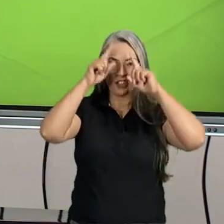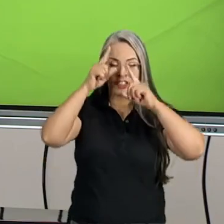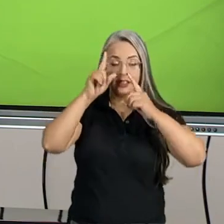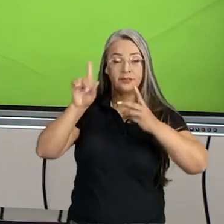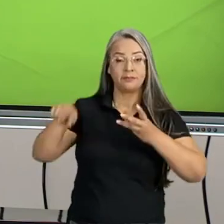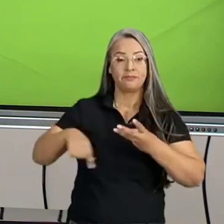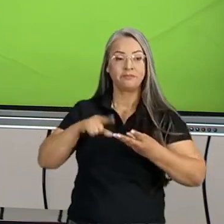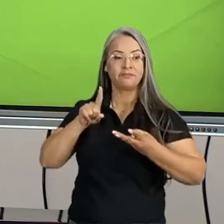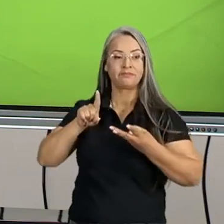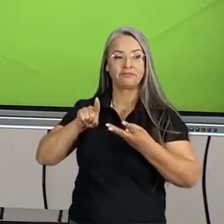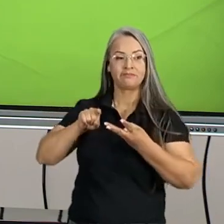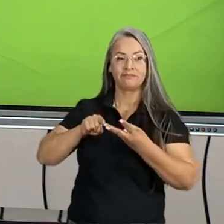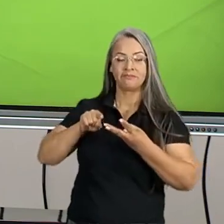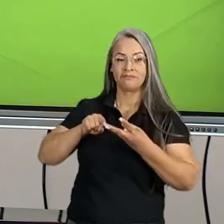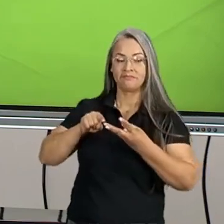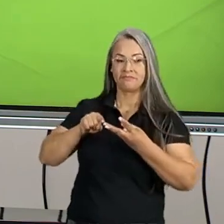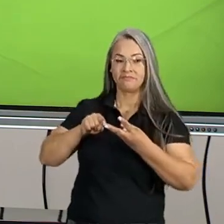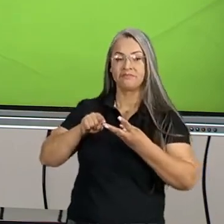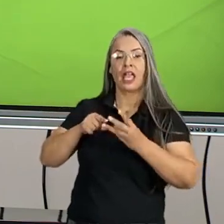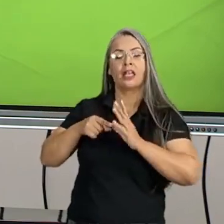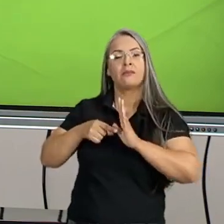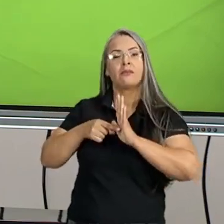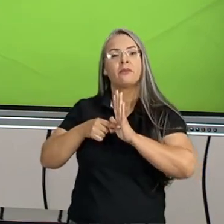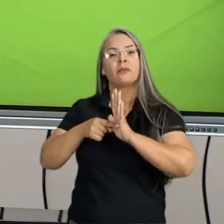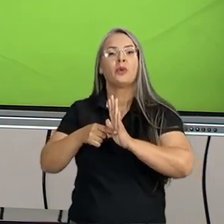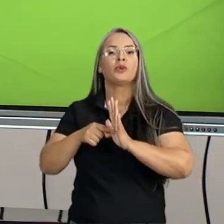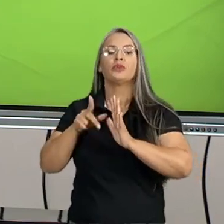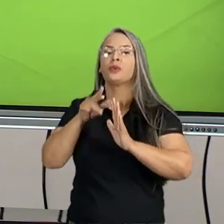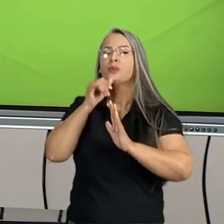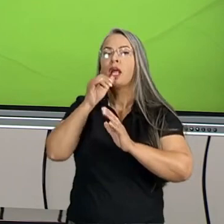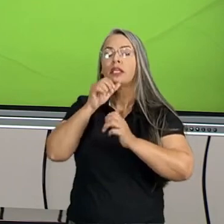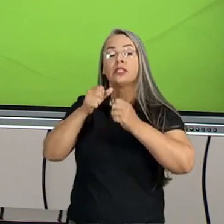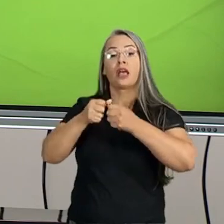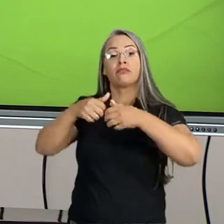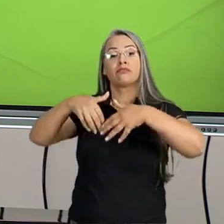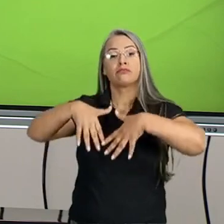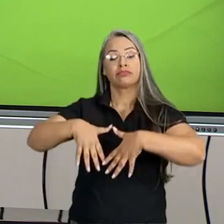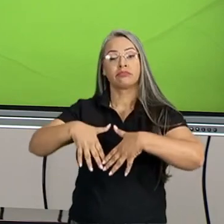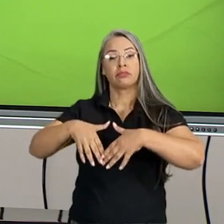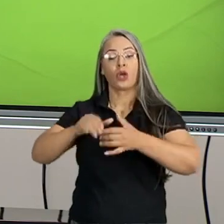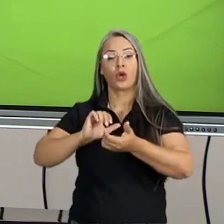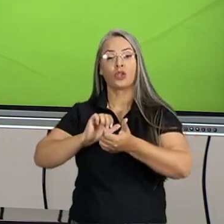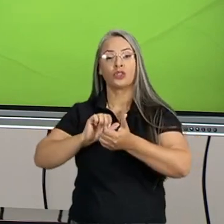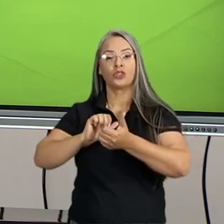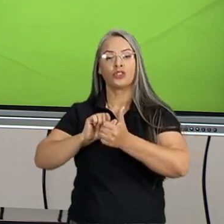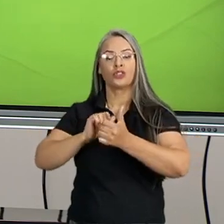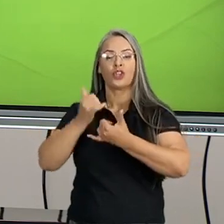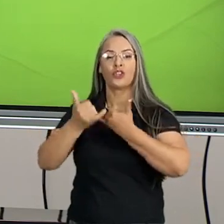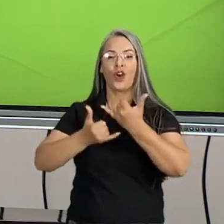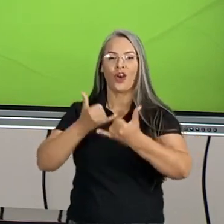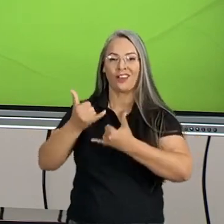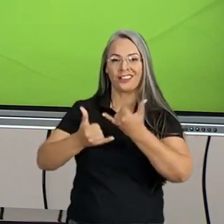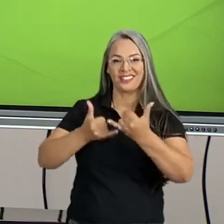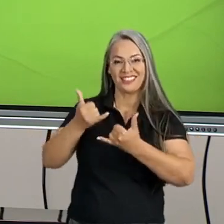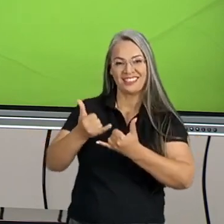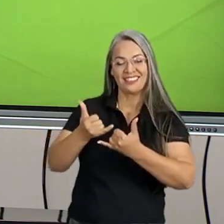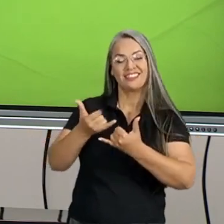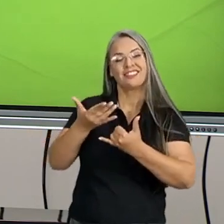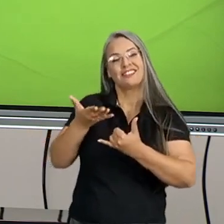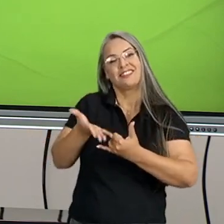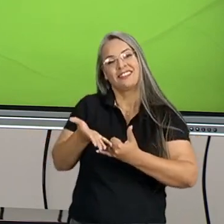a Professora Guiomar abordou algumas classificações de jogos dentro dessa perspectiva